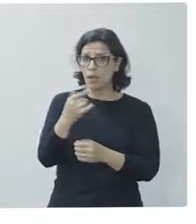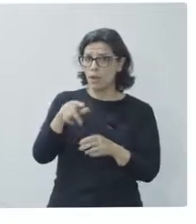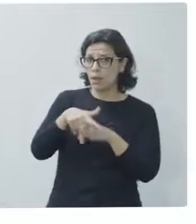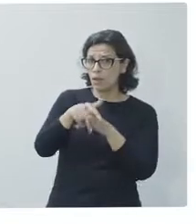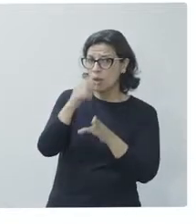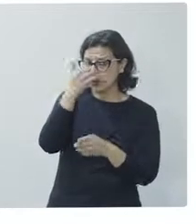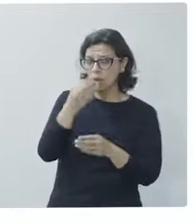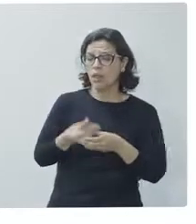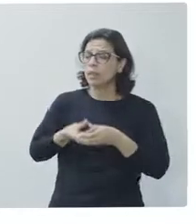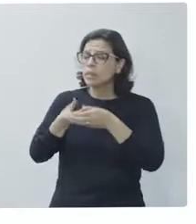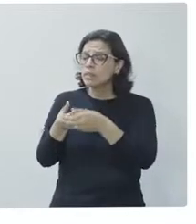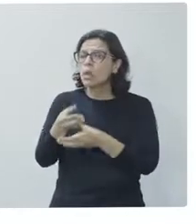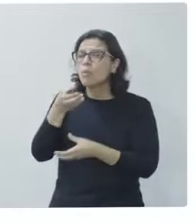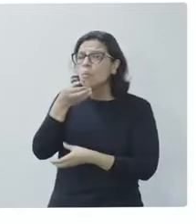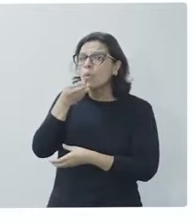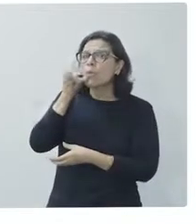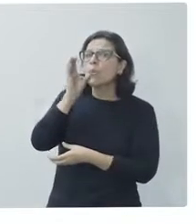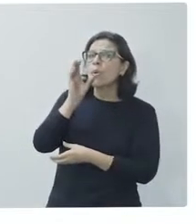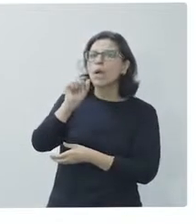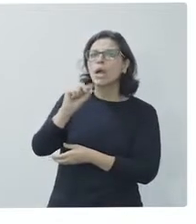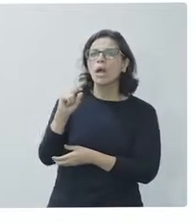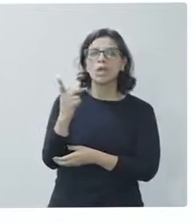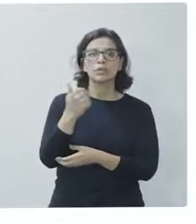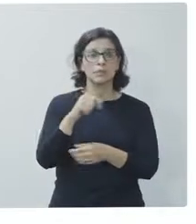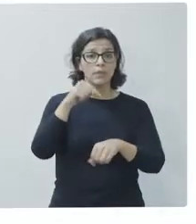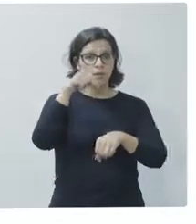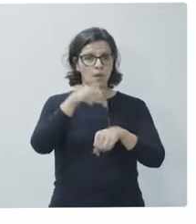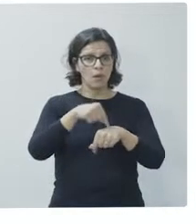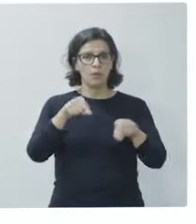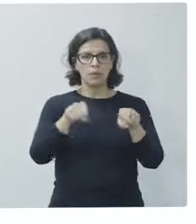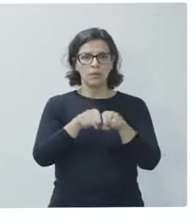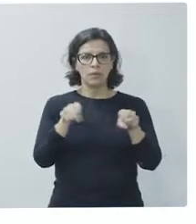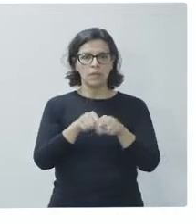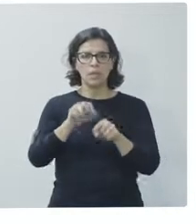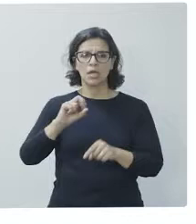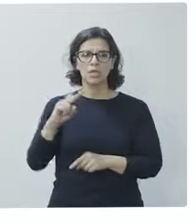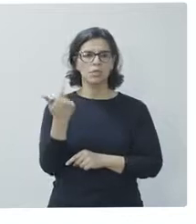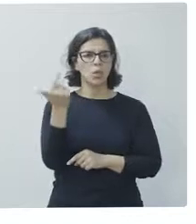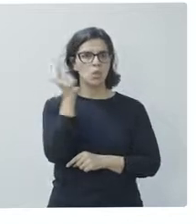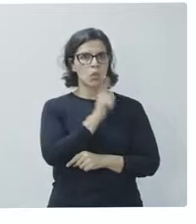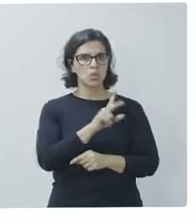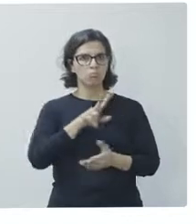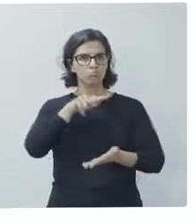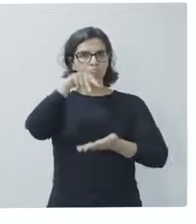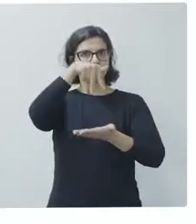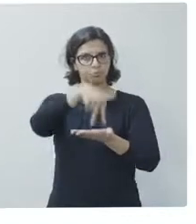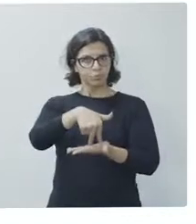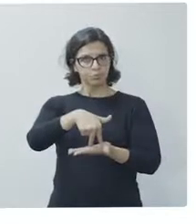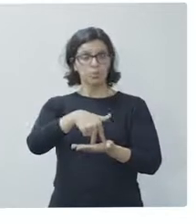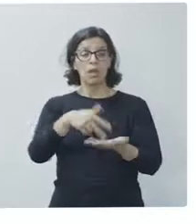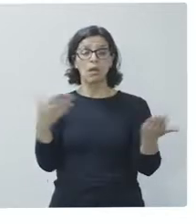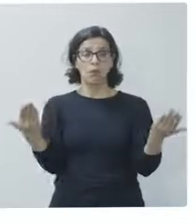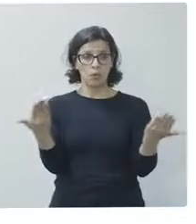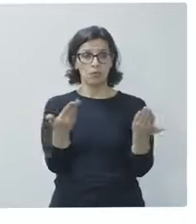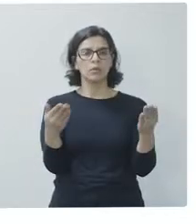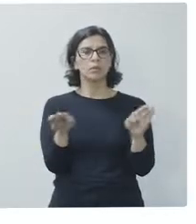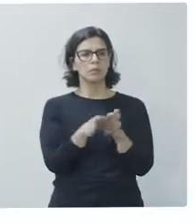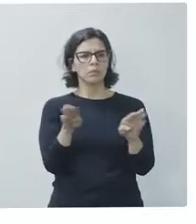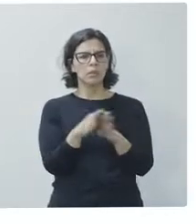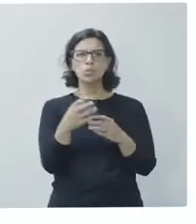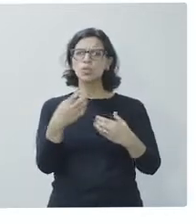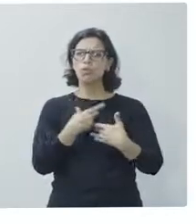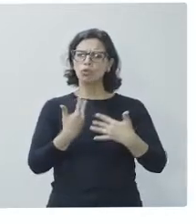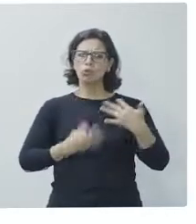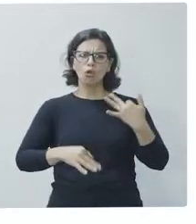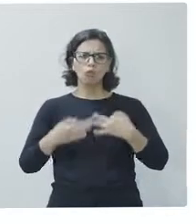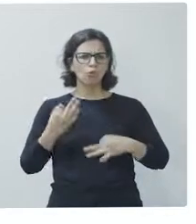e levou a poção à boca de Asha. Na mesma hora, Asha conseguiu se pôr de pé. Além disso, todos